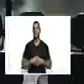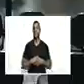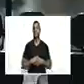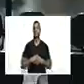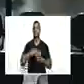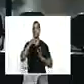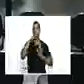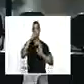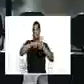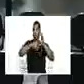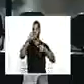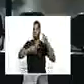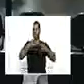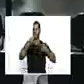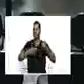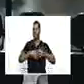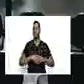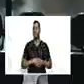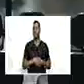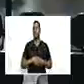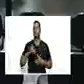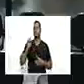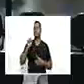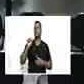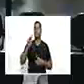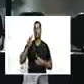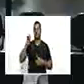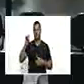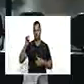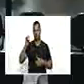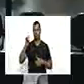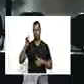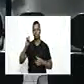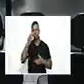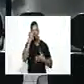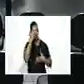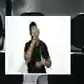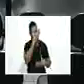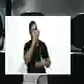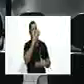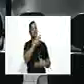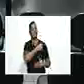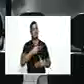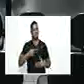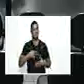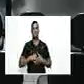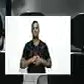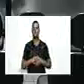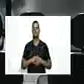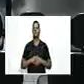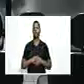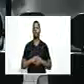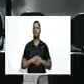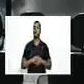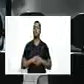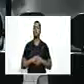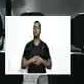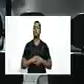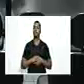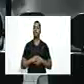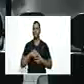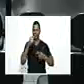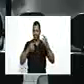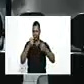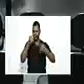em discussão sbe José obrigado novamente senhor presidente eh importante a discussão desse